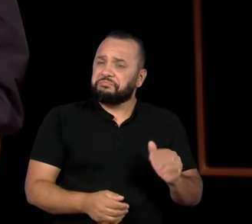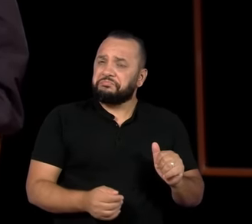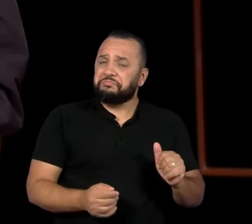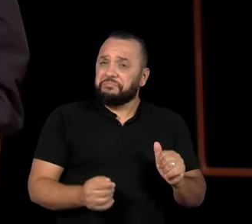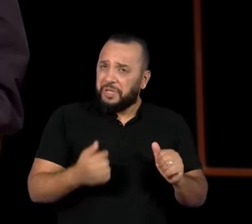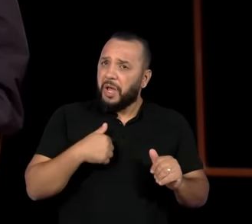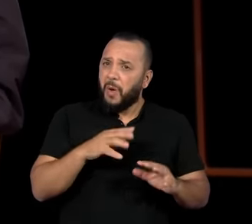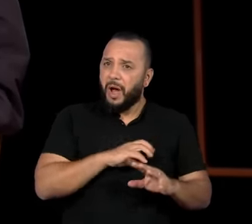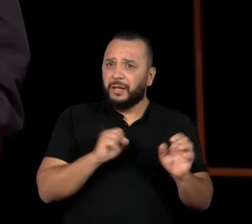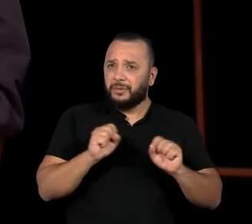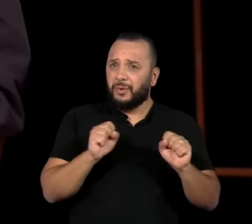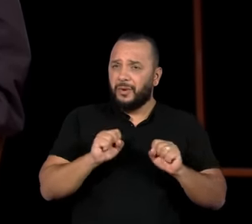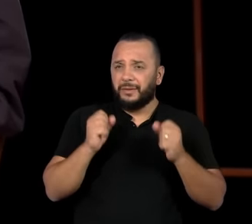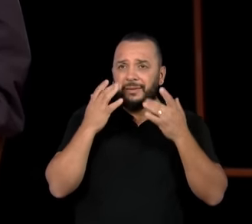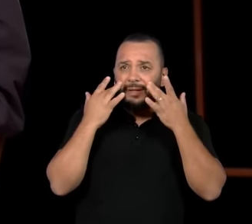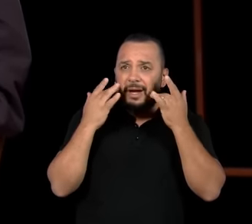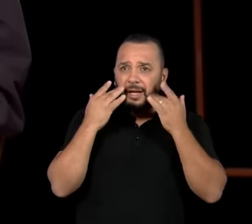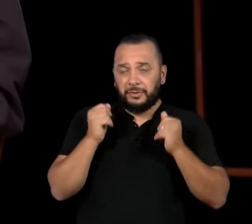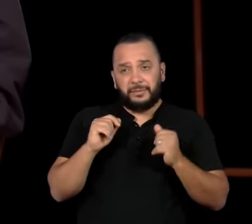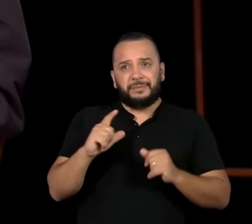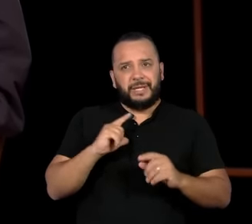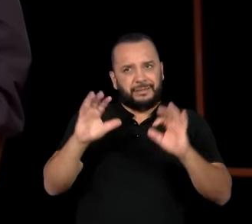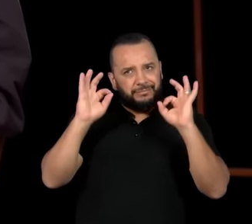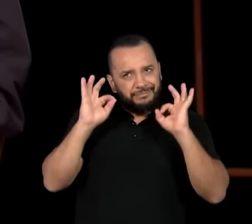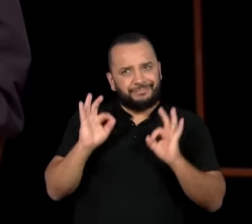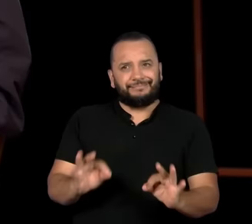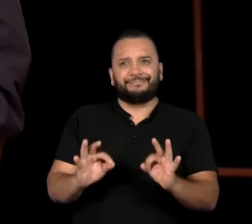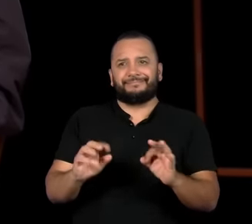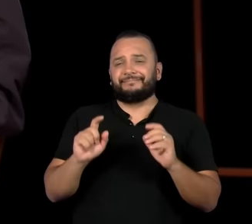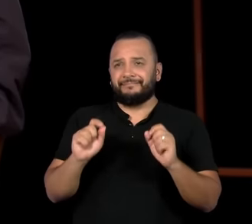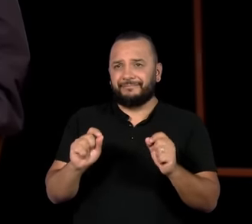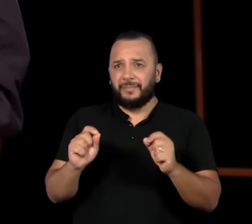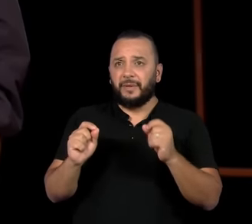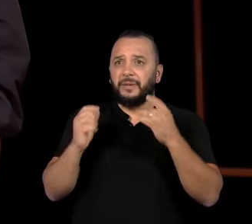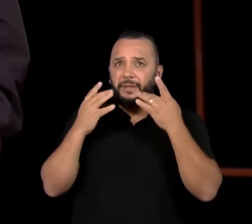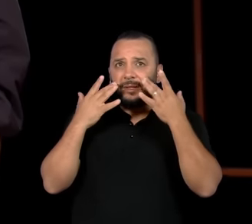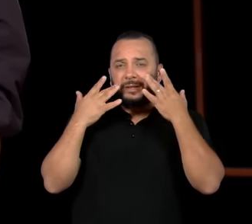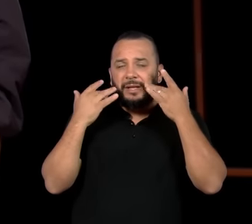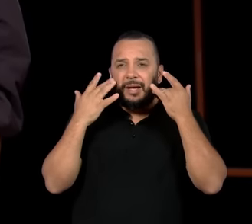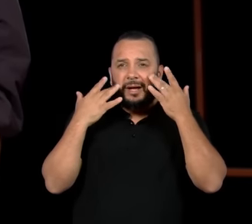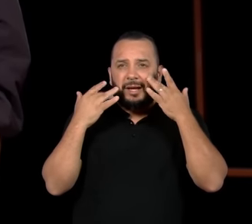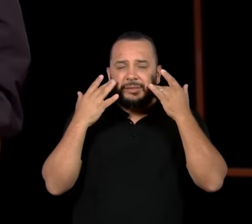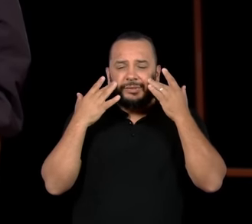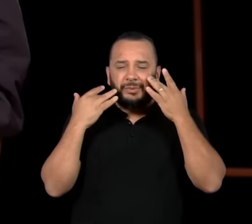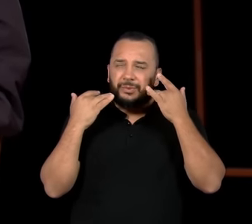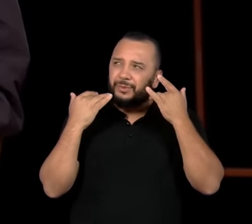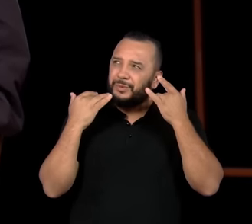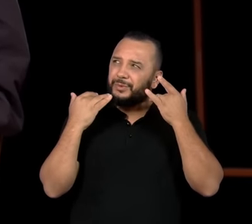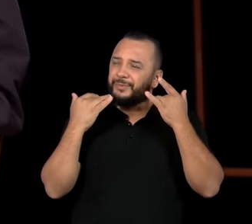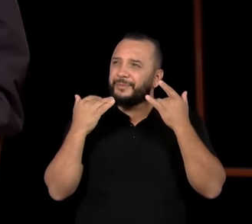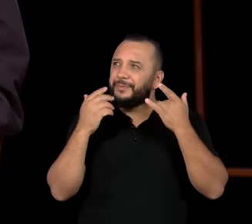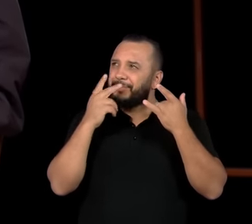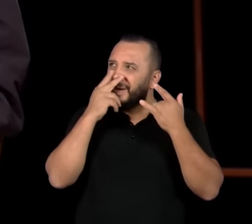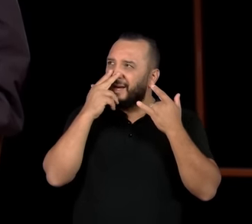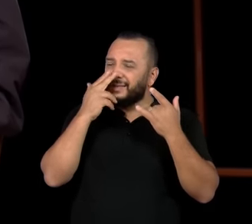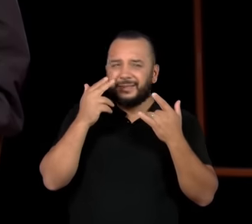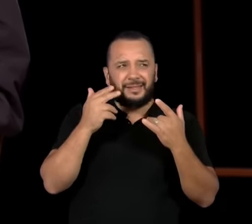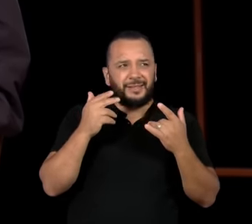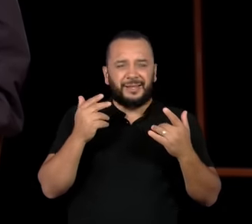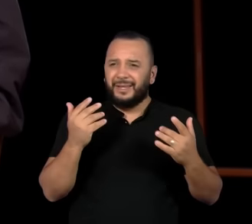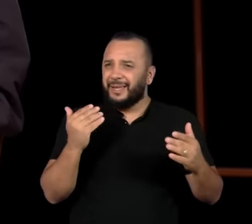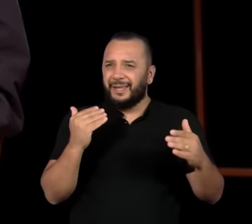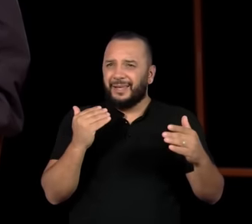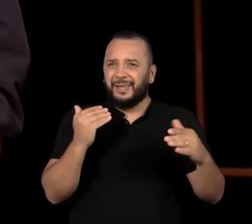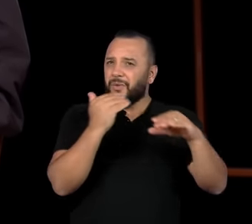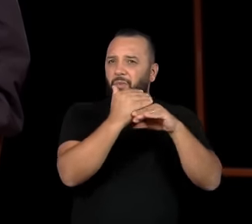Eu adoro teatro e tenho certeza de que o teatro é... Nada se iguala ao